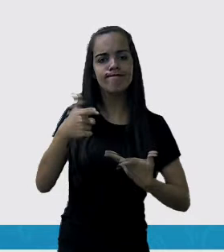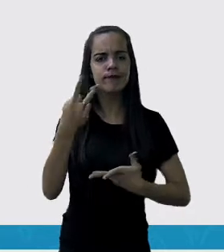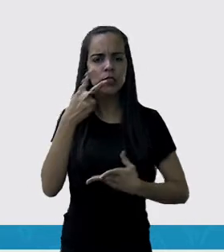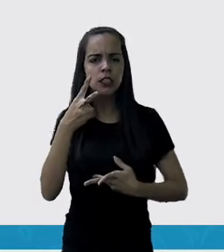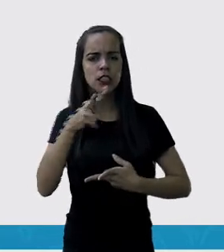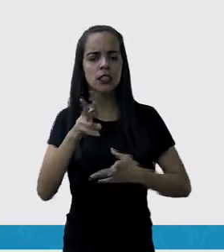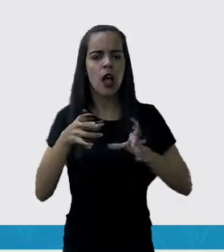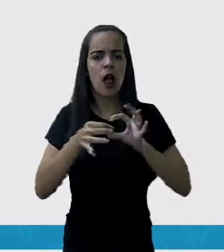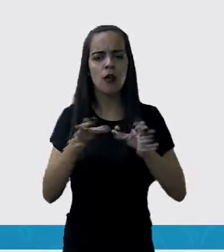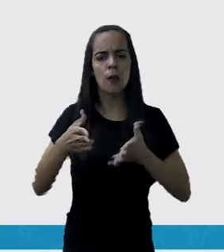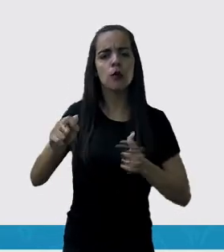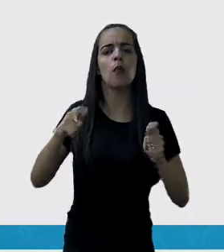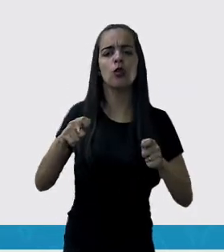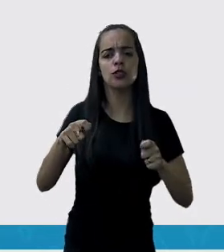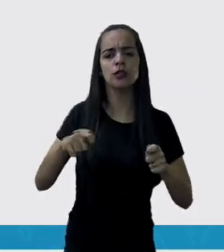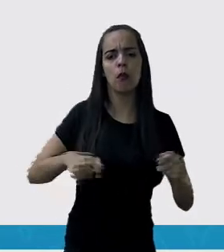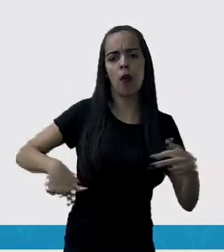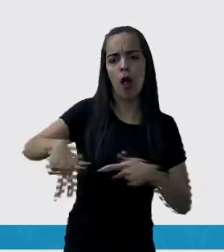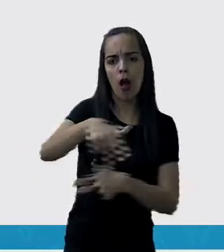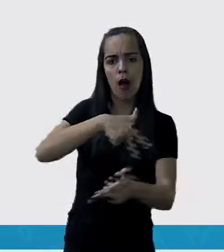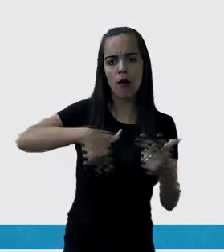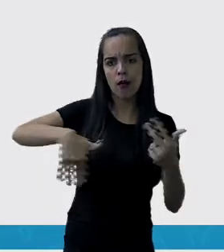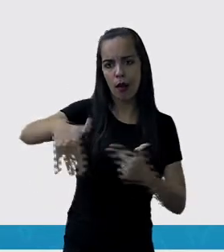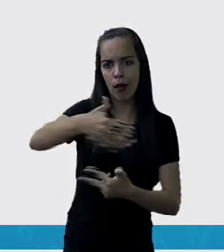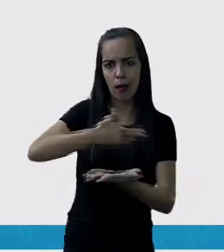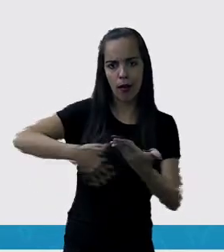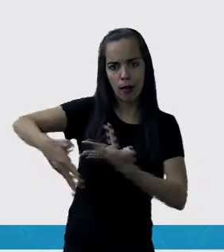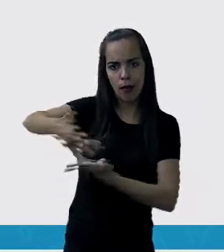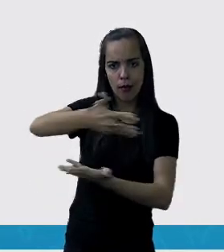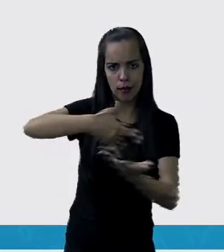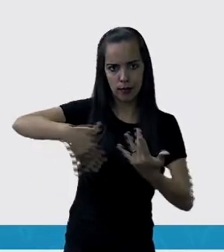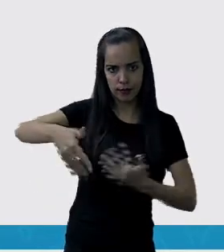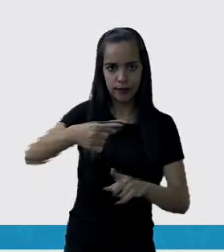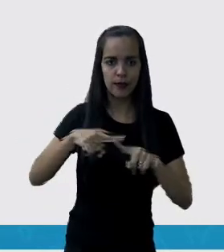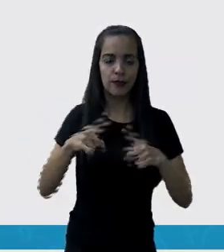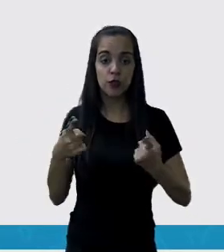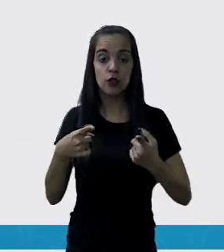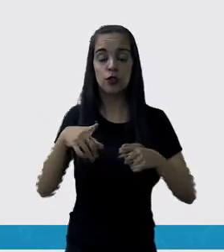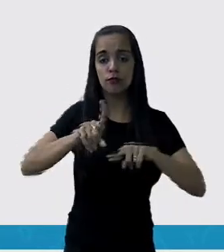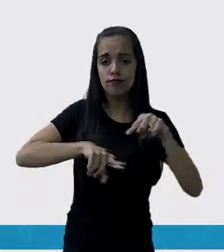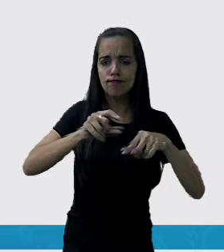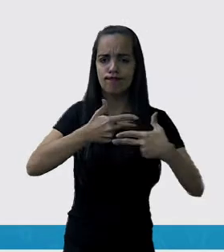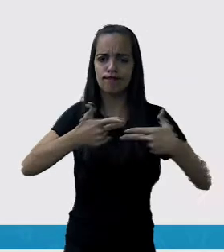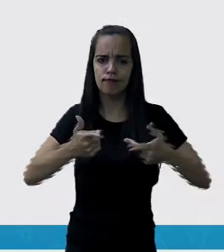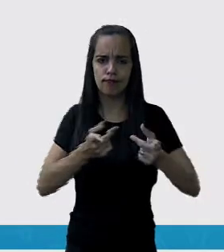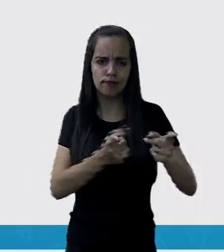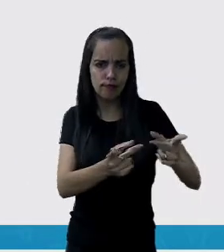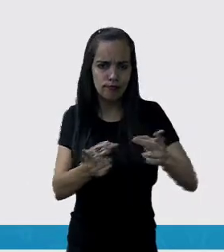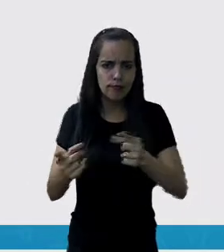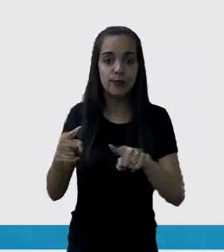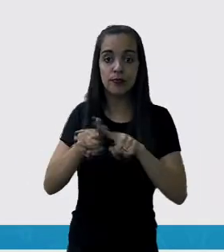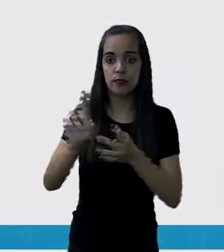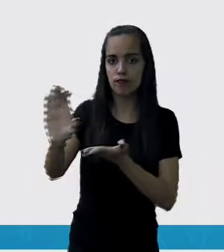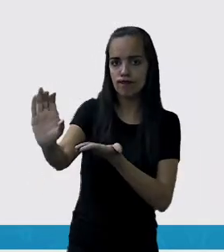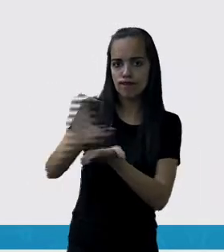livre circulação de mercadorias,